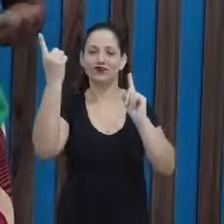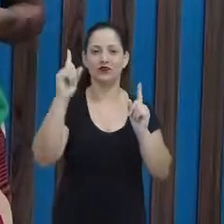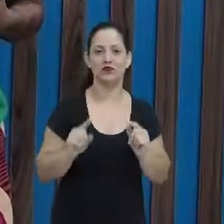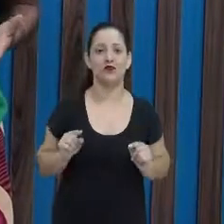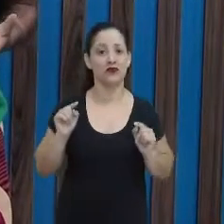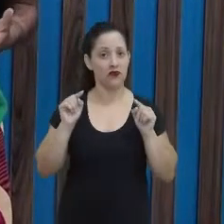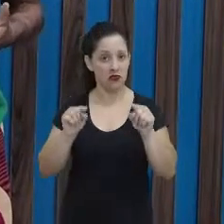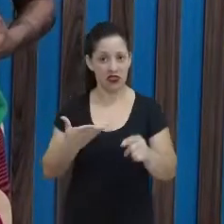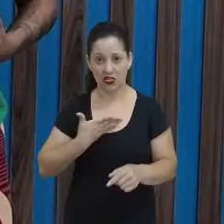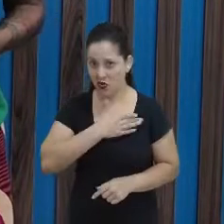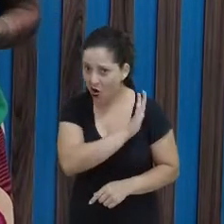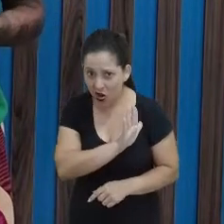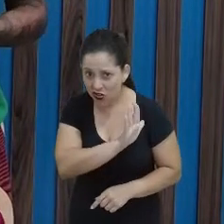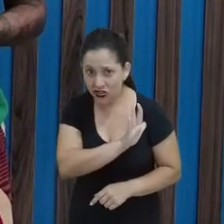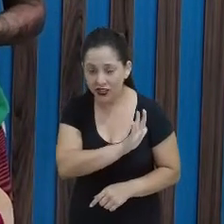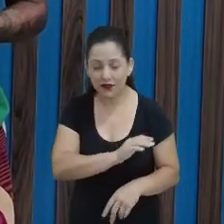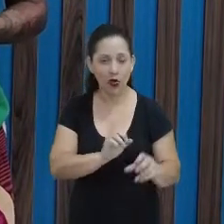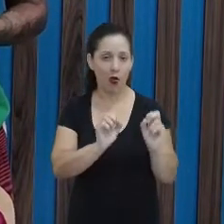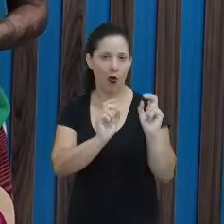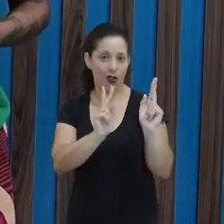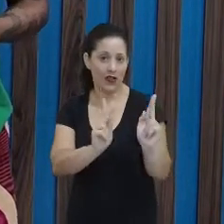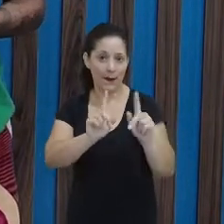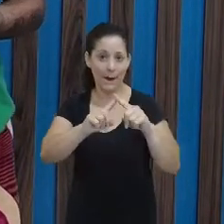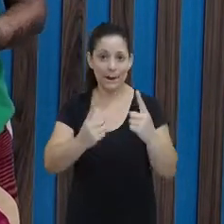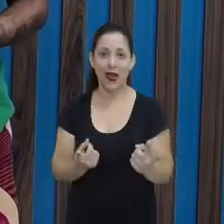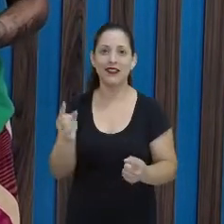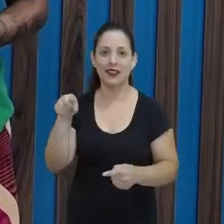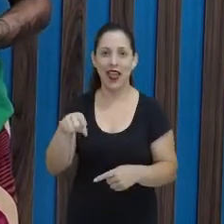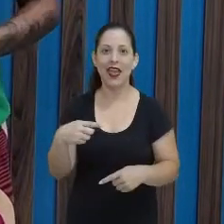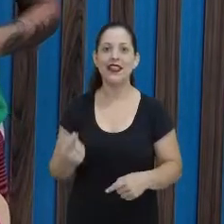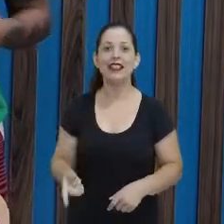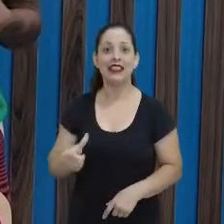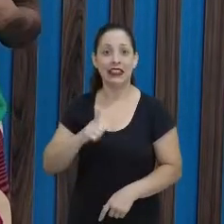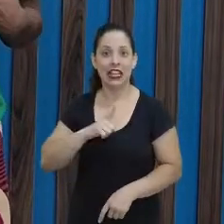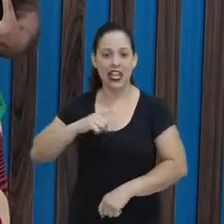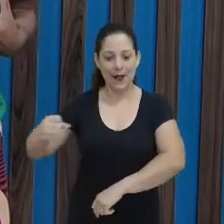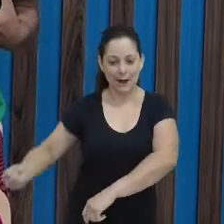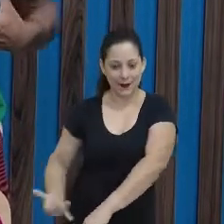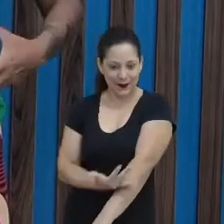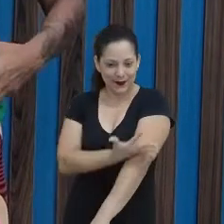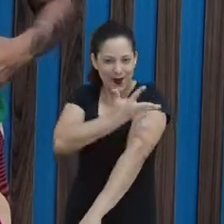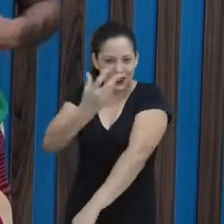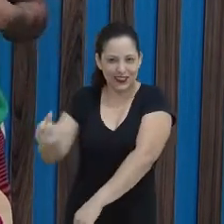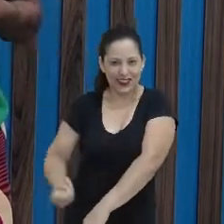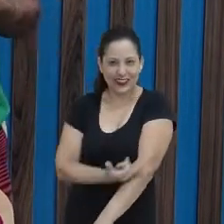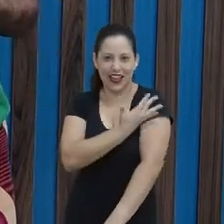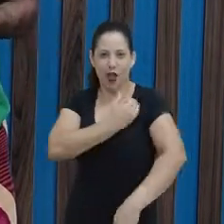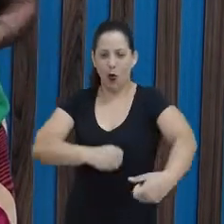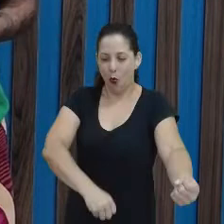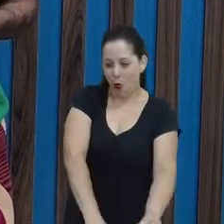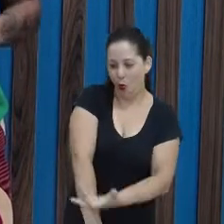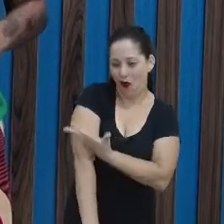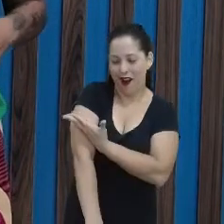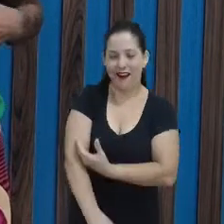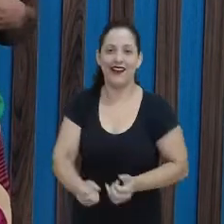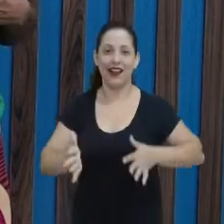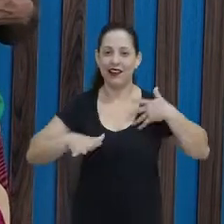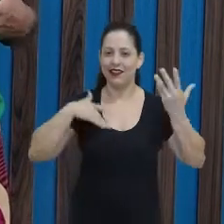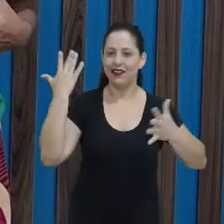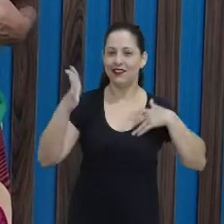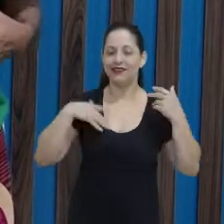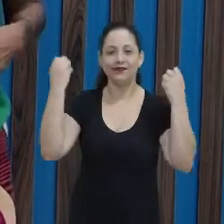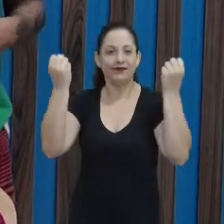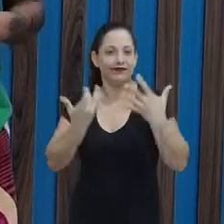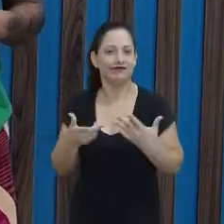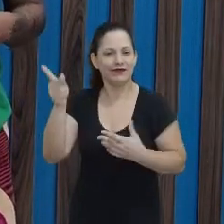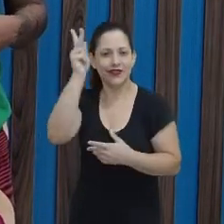gostar de carnaval, mas é um ritmo realmente contagiante, é um ritmo alegre, conta a história da gente, conta a cultura da